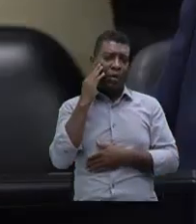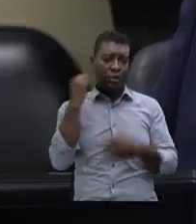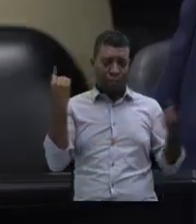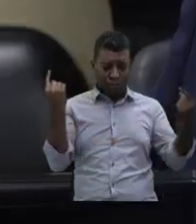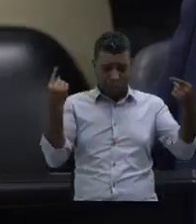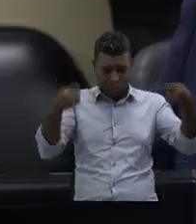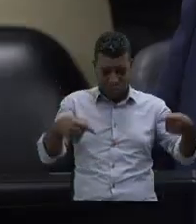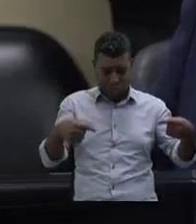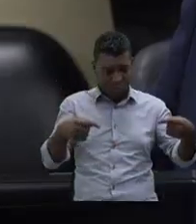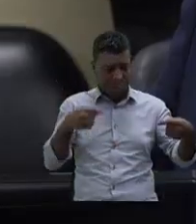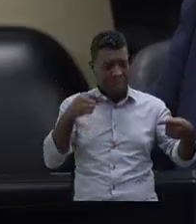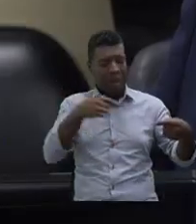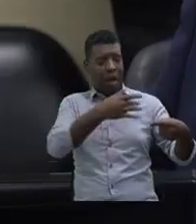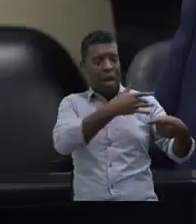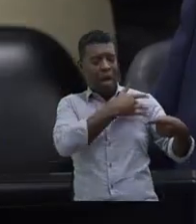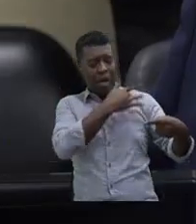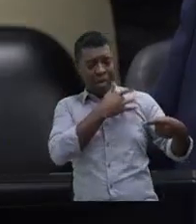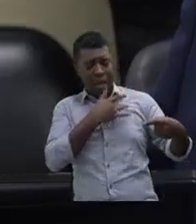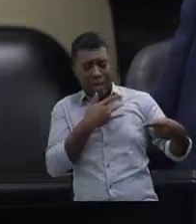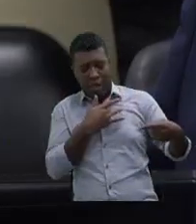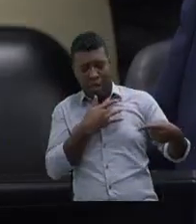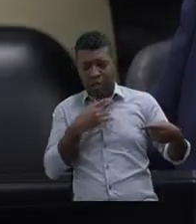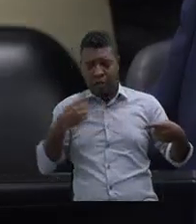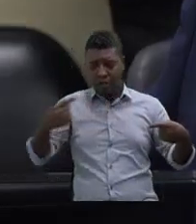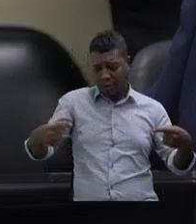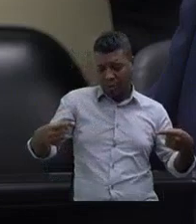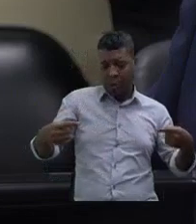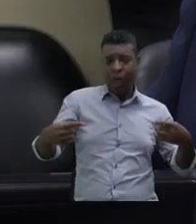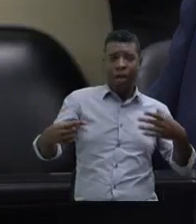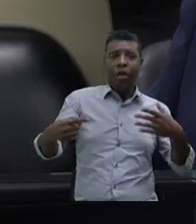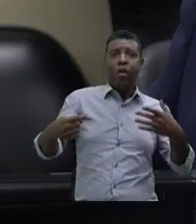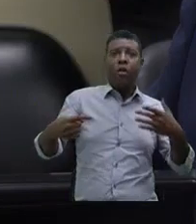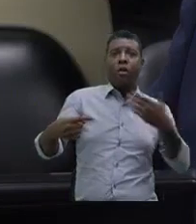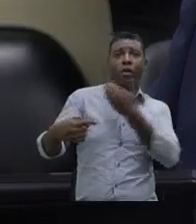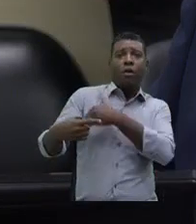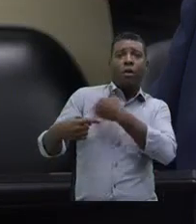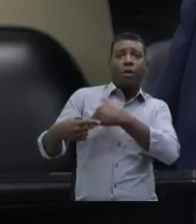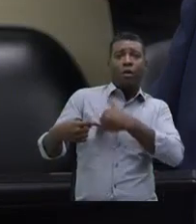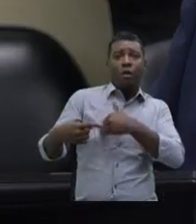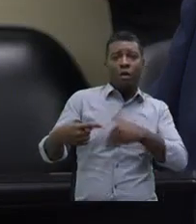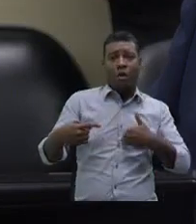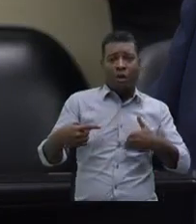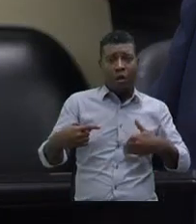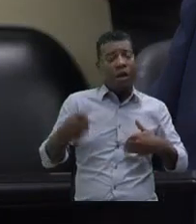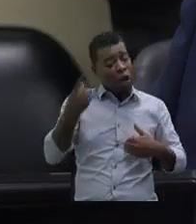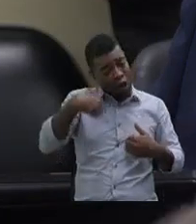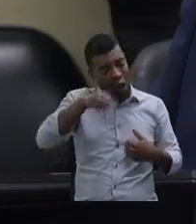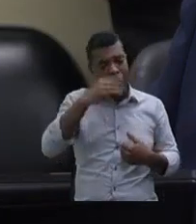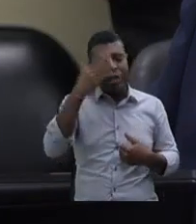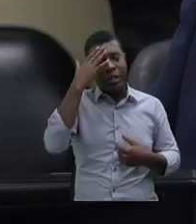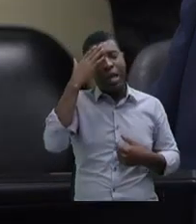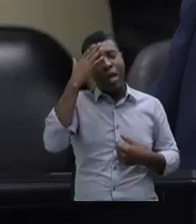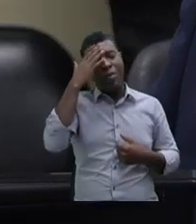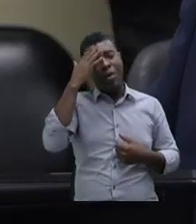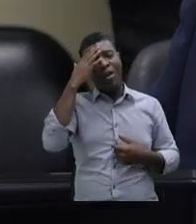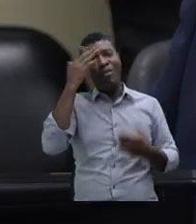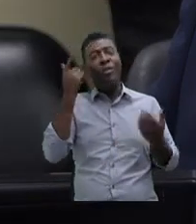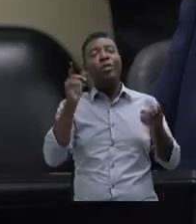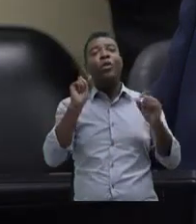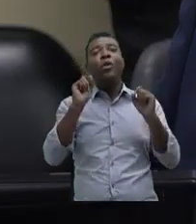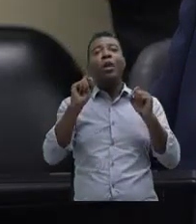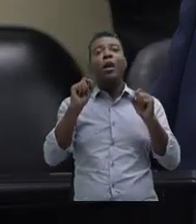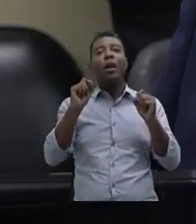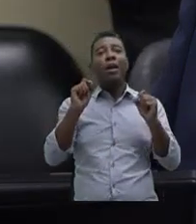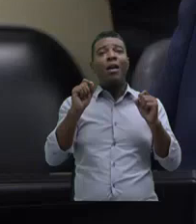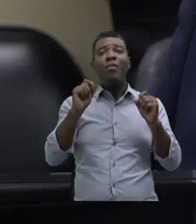que traz de renda para os hotéis, para os bares, para o boteco, para o restaurante, para as companhias de ônibus, de búzia. Vem